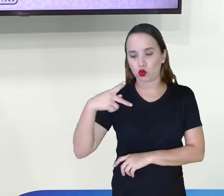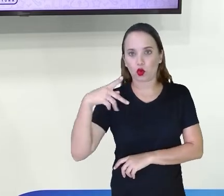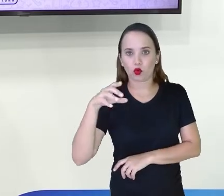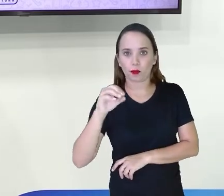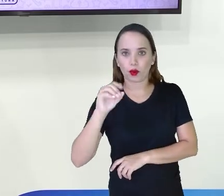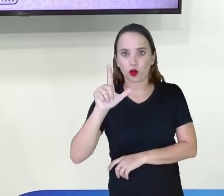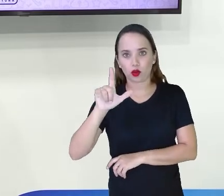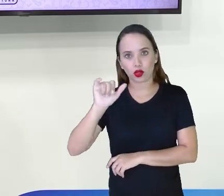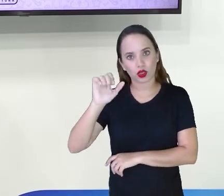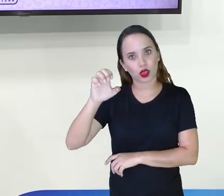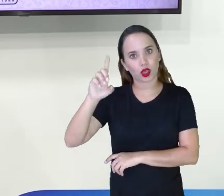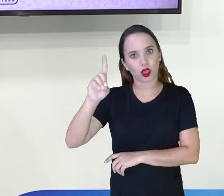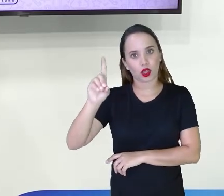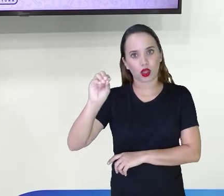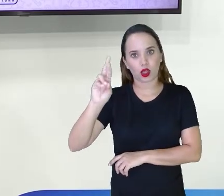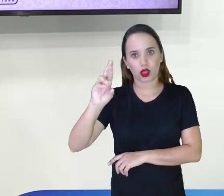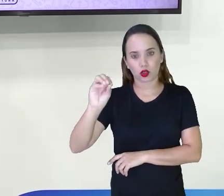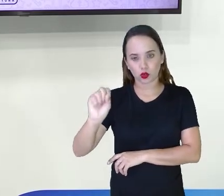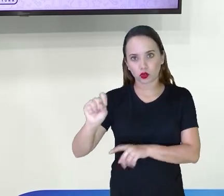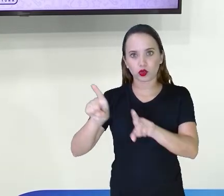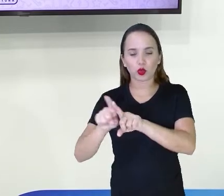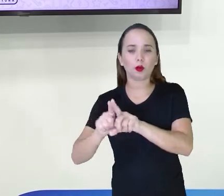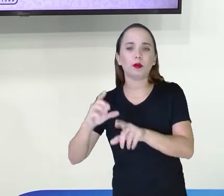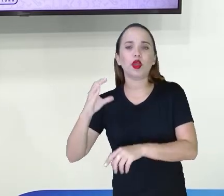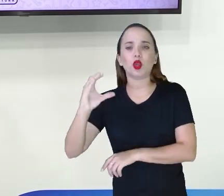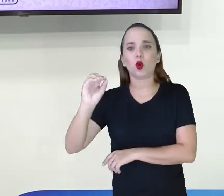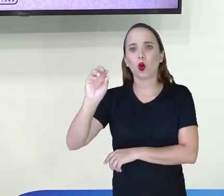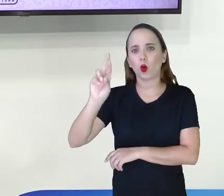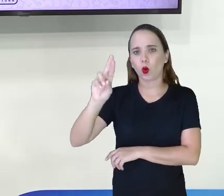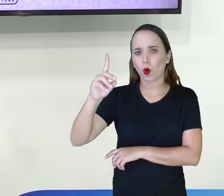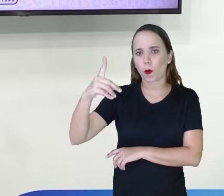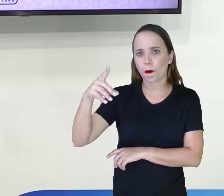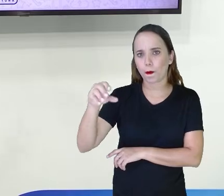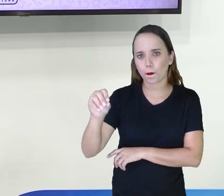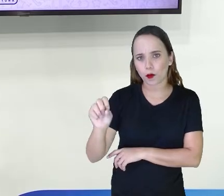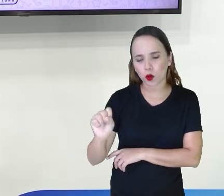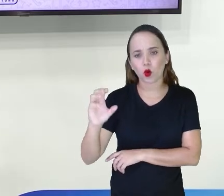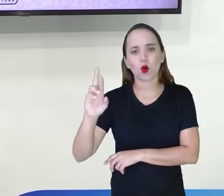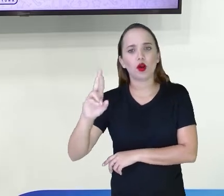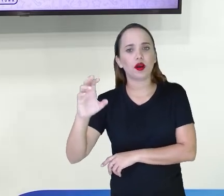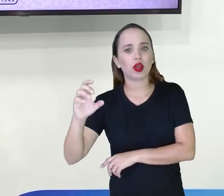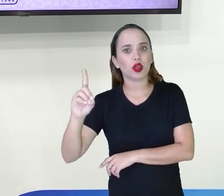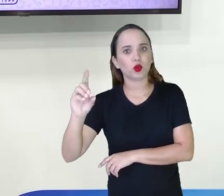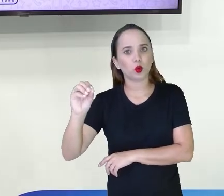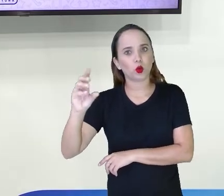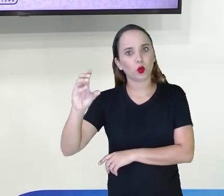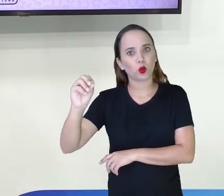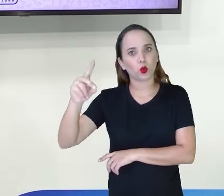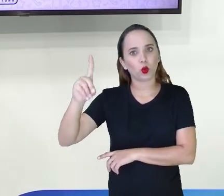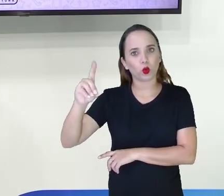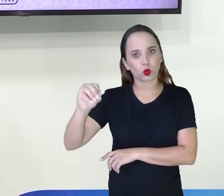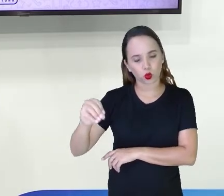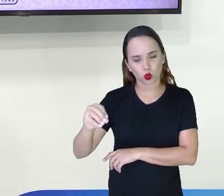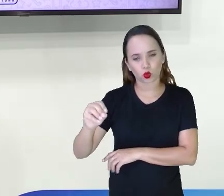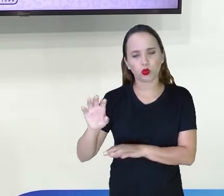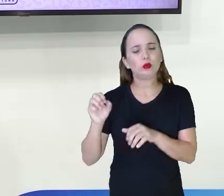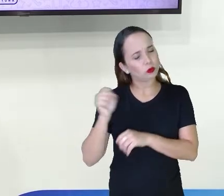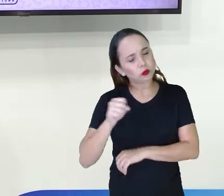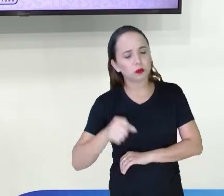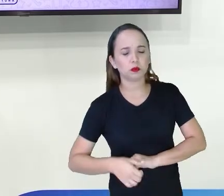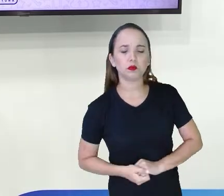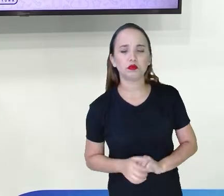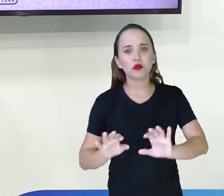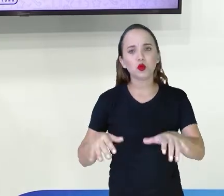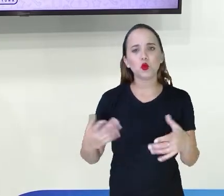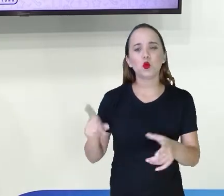e corpos redondos. Professora, corpo redondo, sim. Qual é o sólido geométrico que